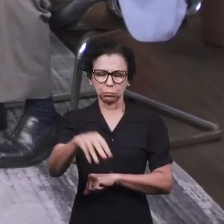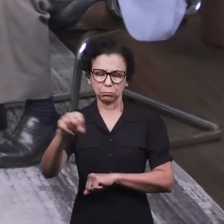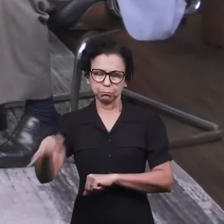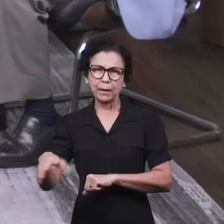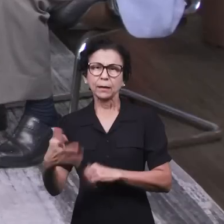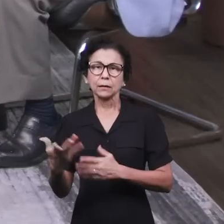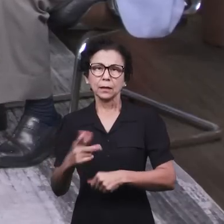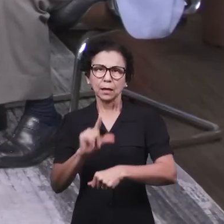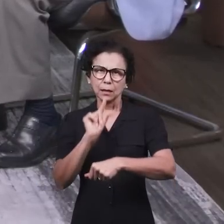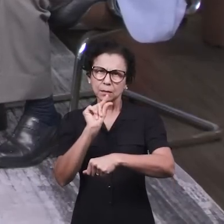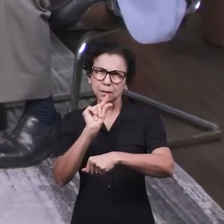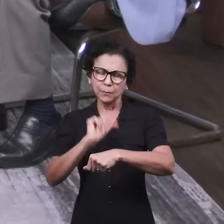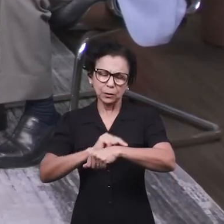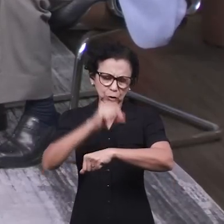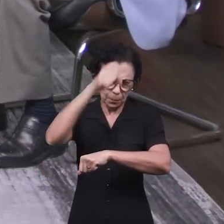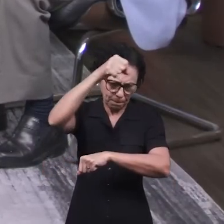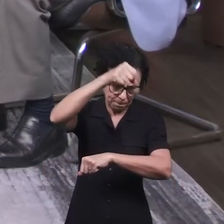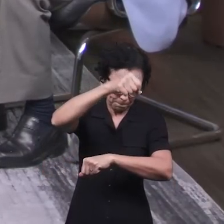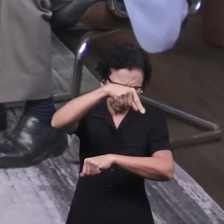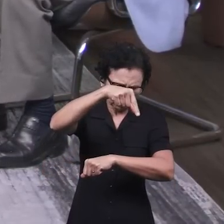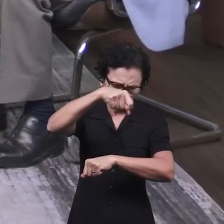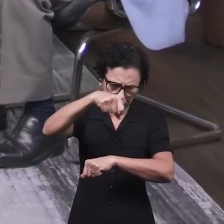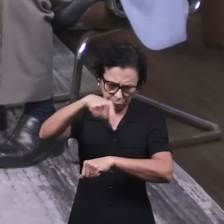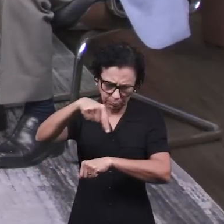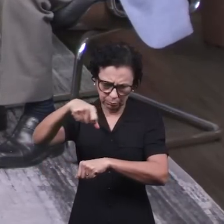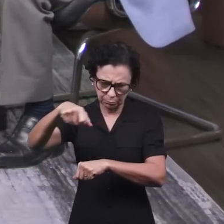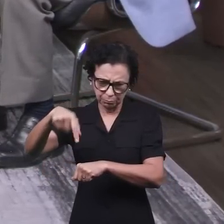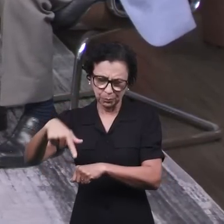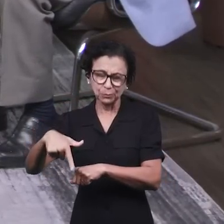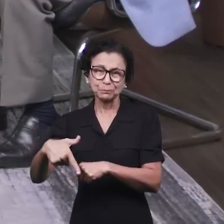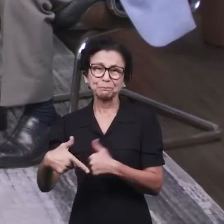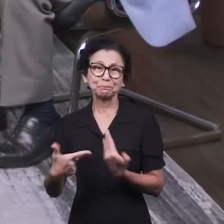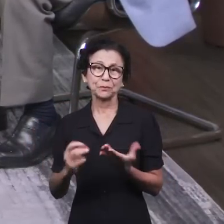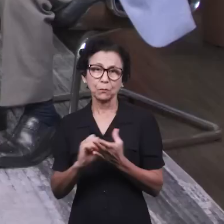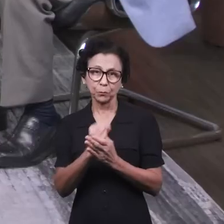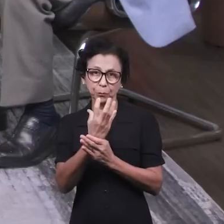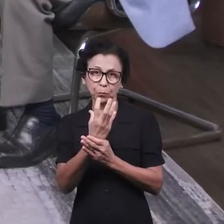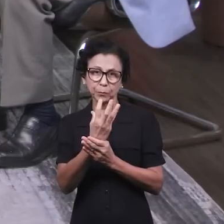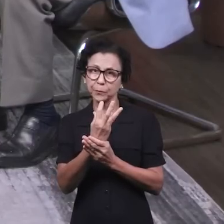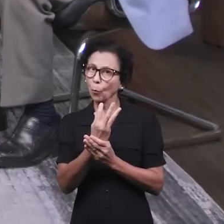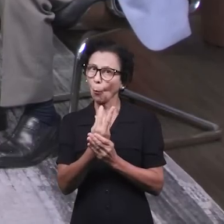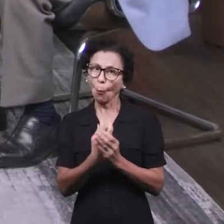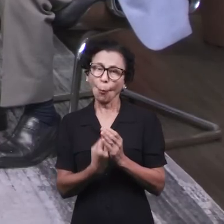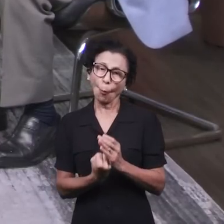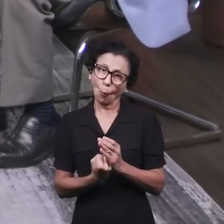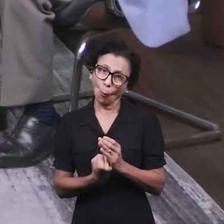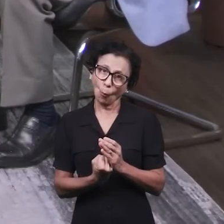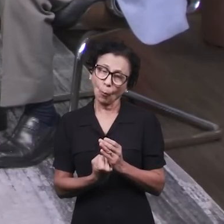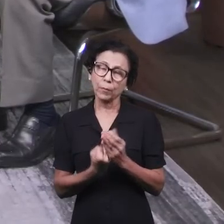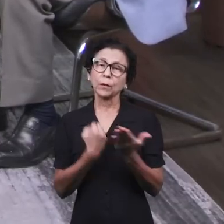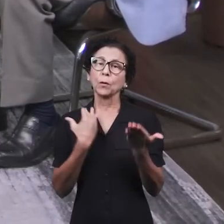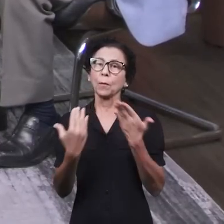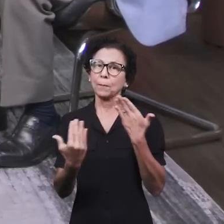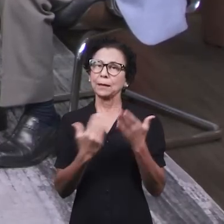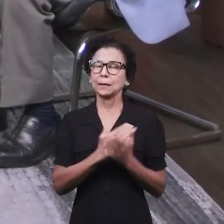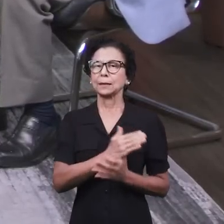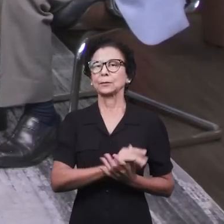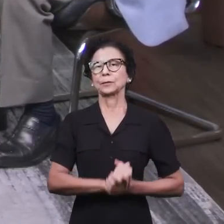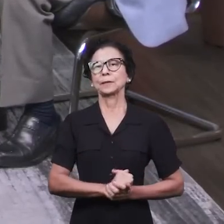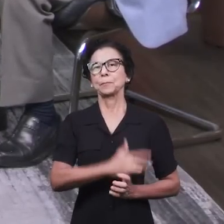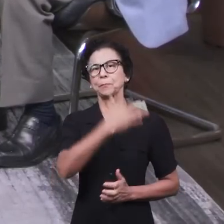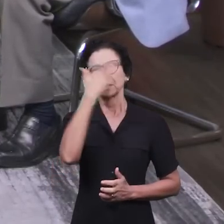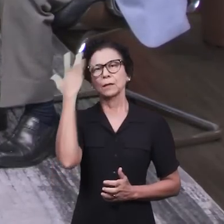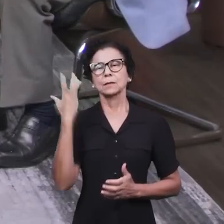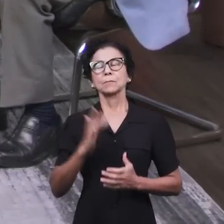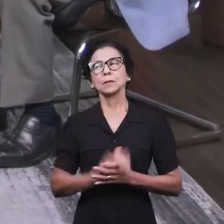Então é o seguinte, o homem que tem muitas, vamos dizer,